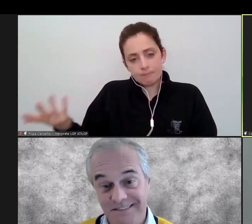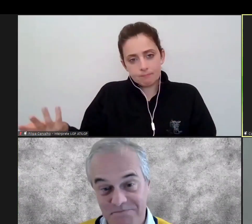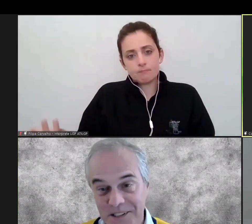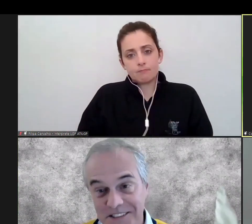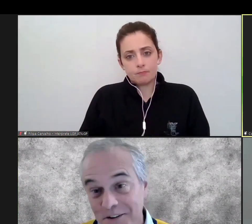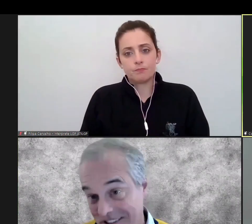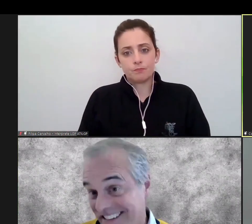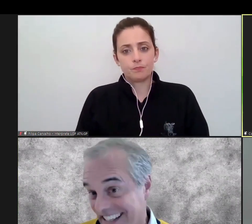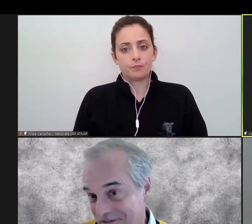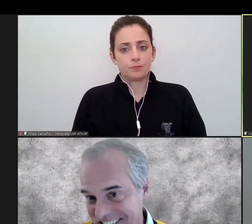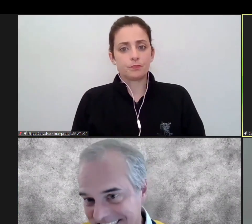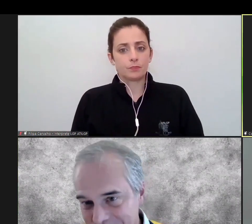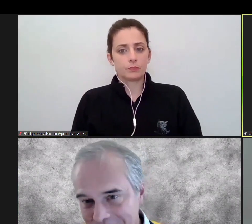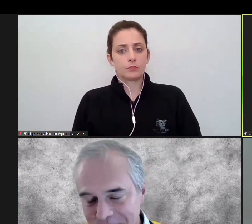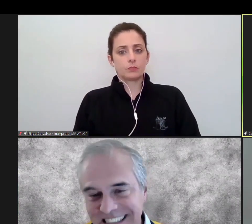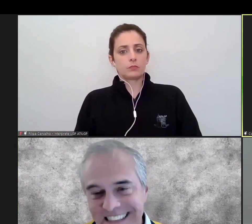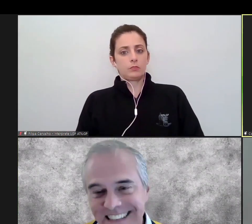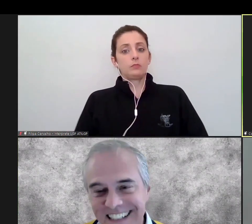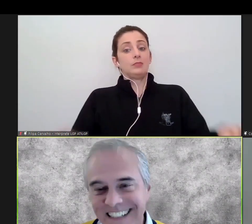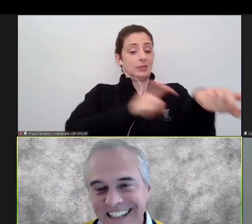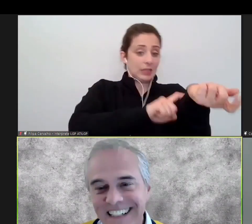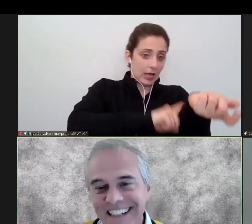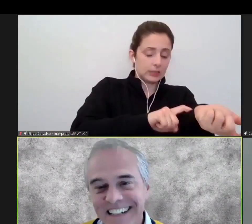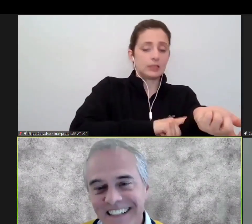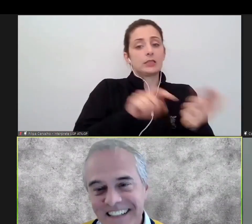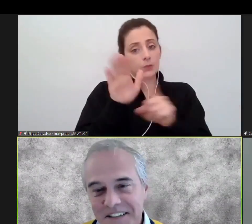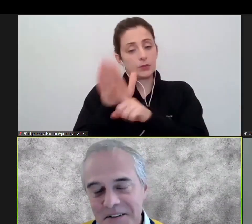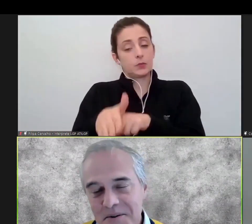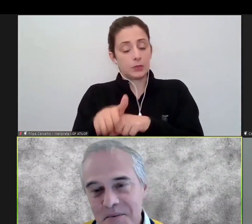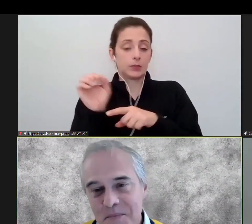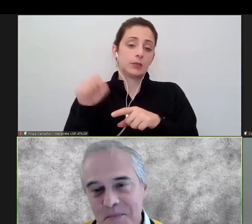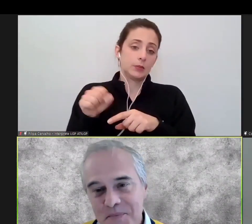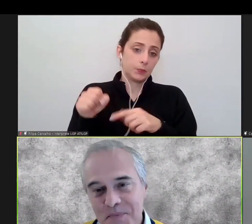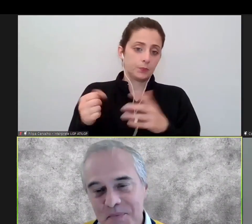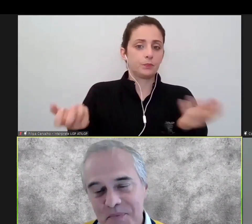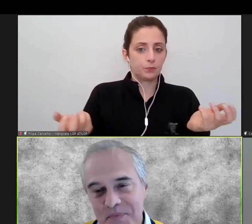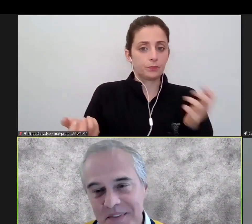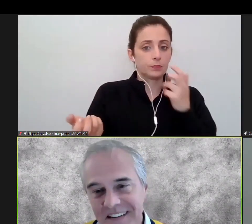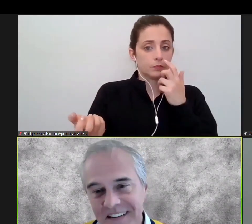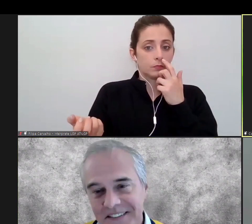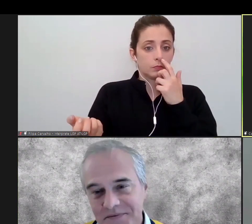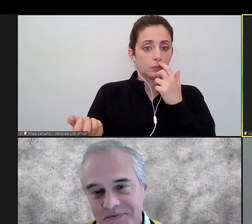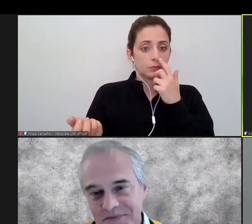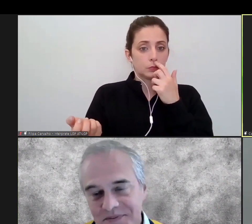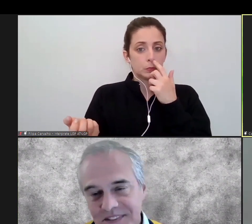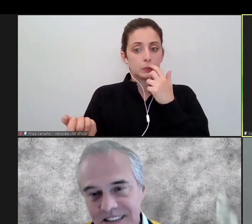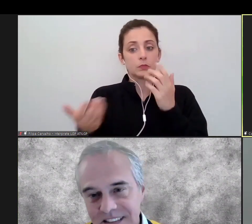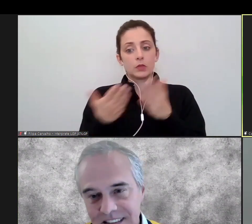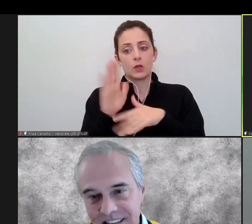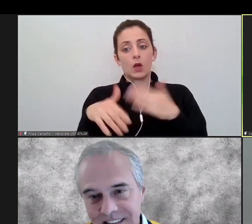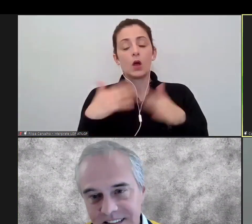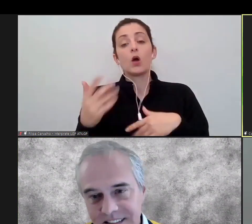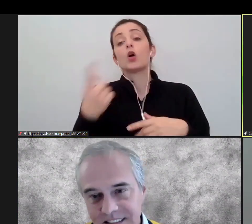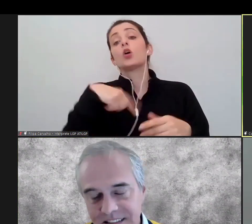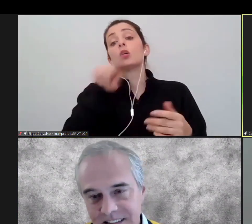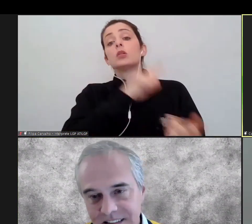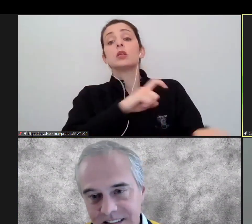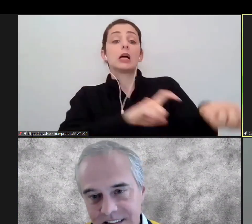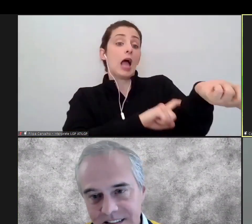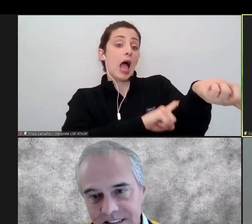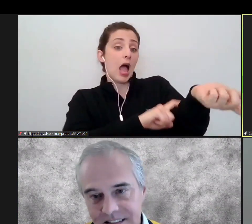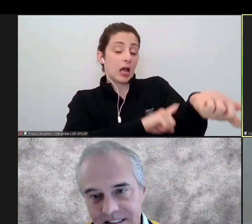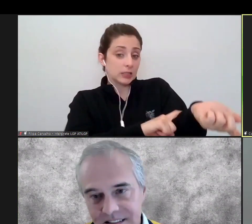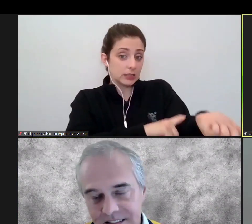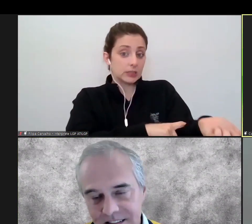Porque nós temos o racismo... fazer alguma coisa. Sim. Vou só avançar, Eduardo. Nós temos o racismo, temos a discriminação,